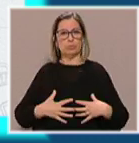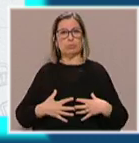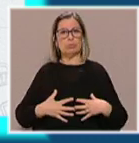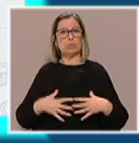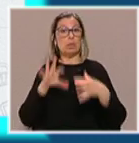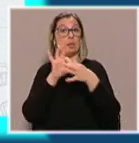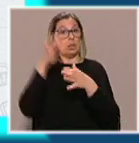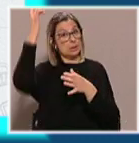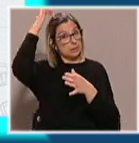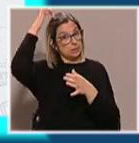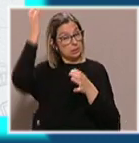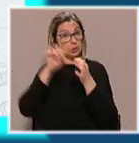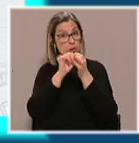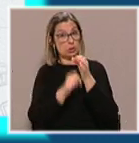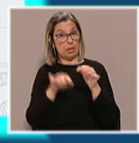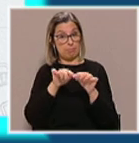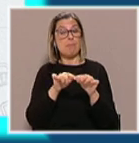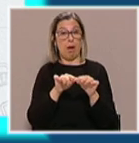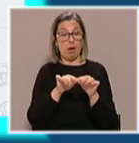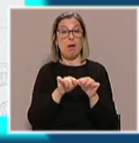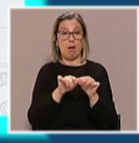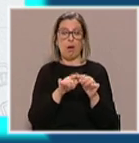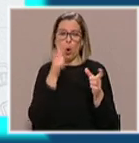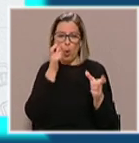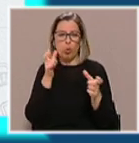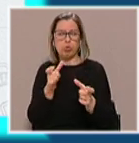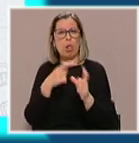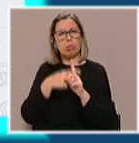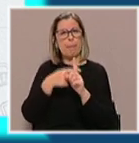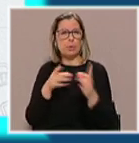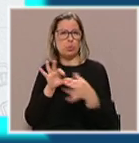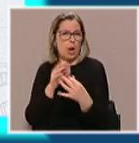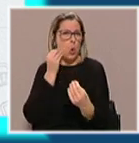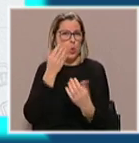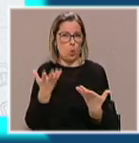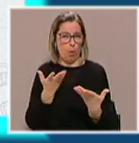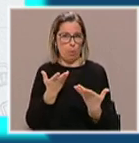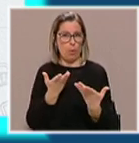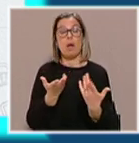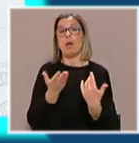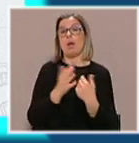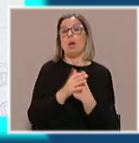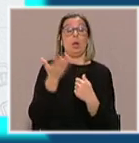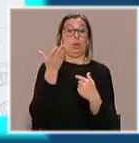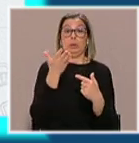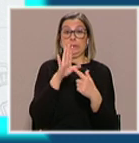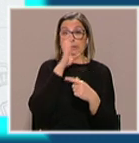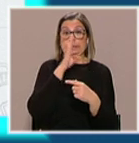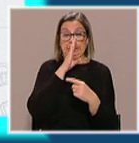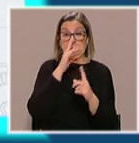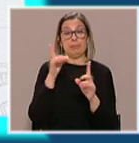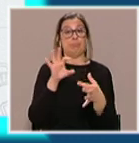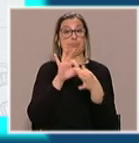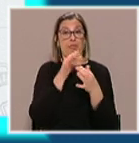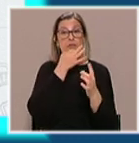nervoso no controle da temperatura. E, pois bem, imaginem que o estímulo é o aumento de temperatura,